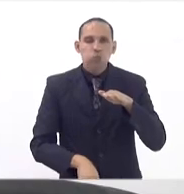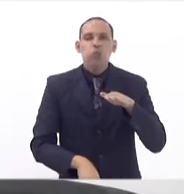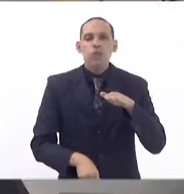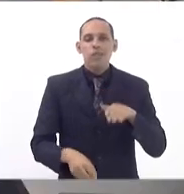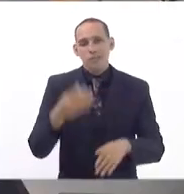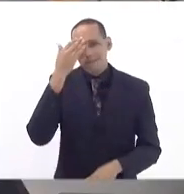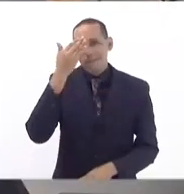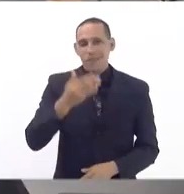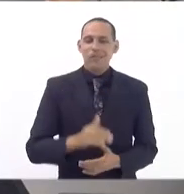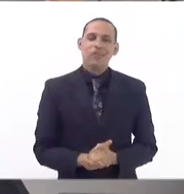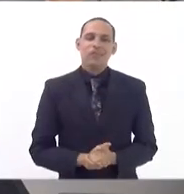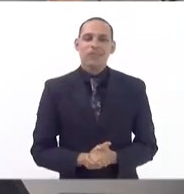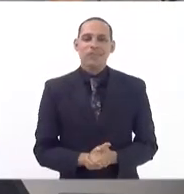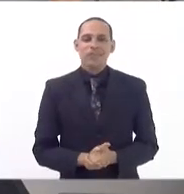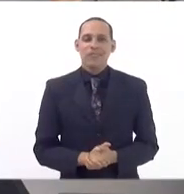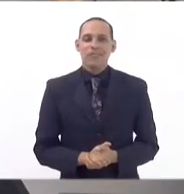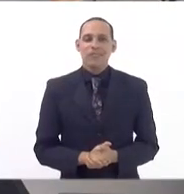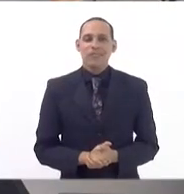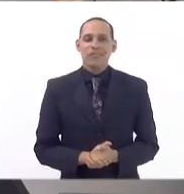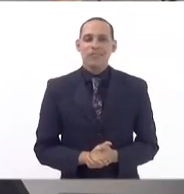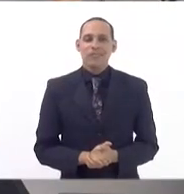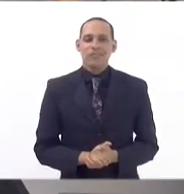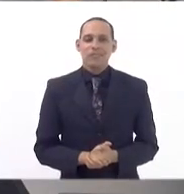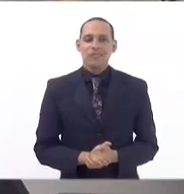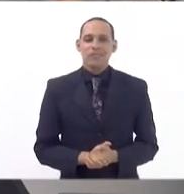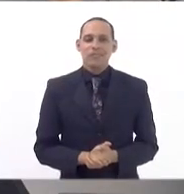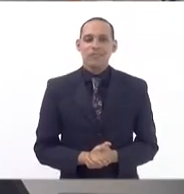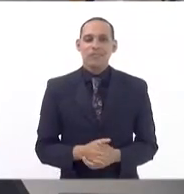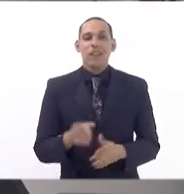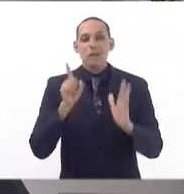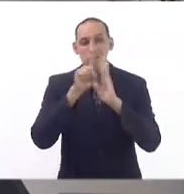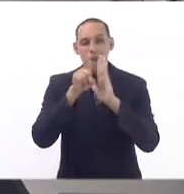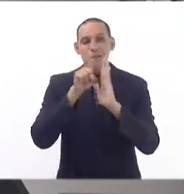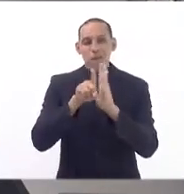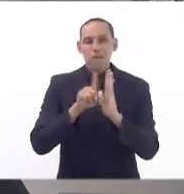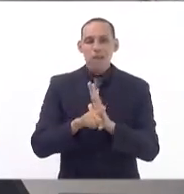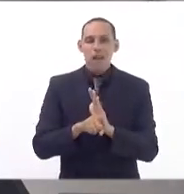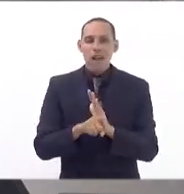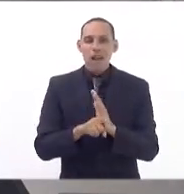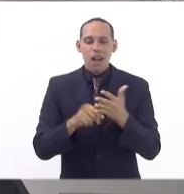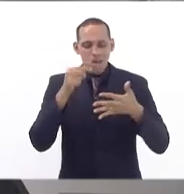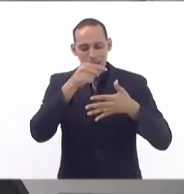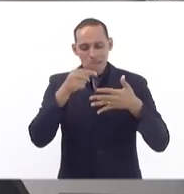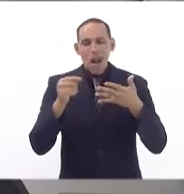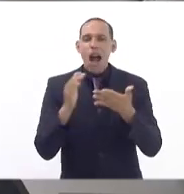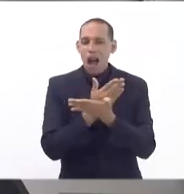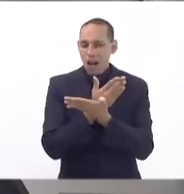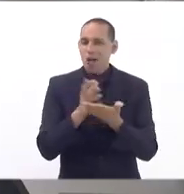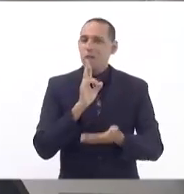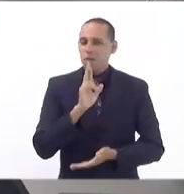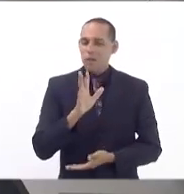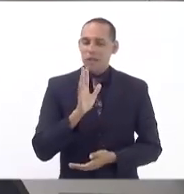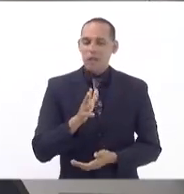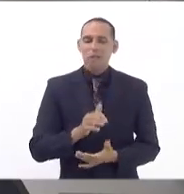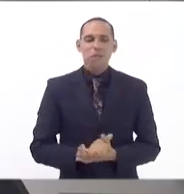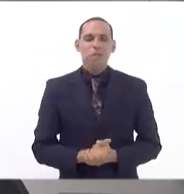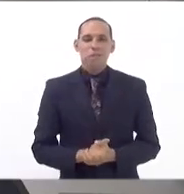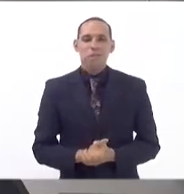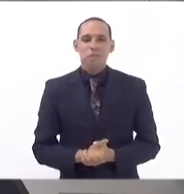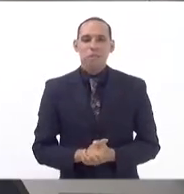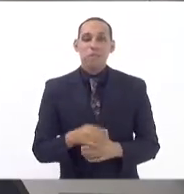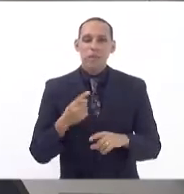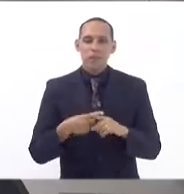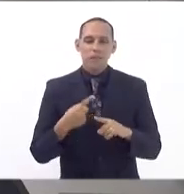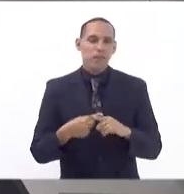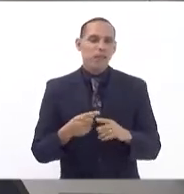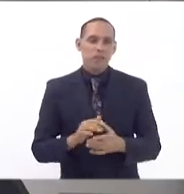obrigado ele fez as perguntas muitas das perguntas foram respondidas já até